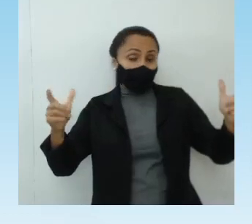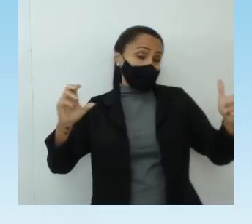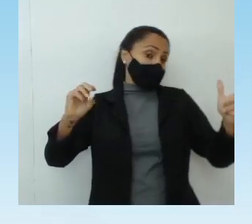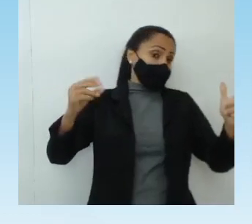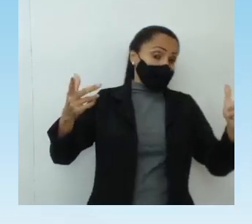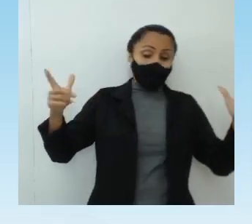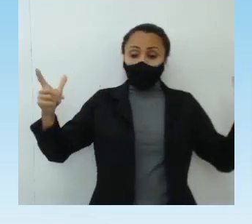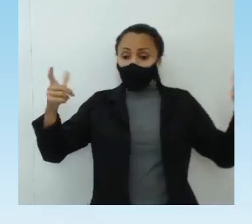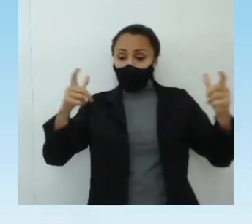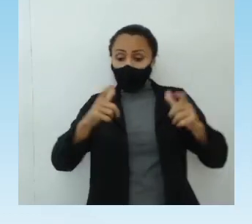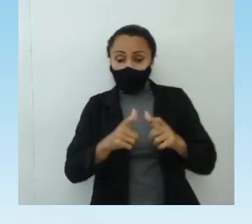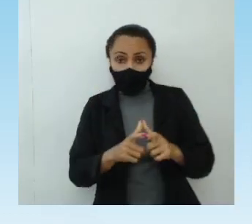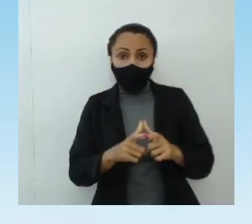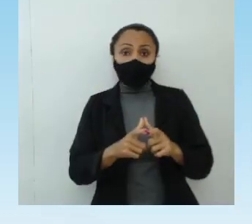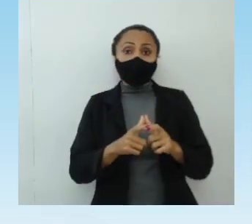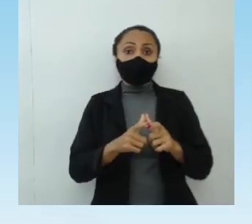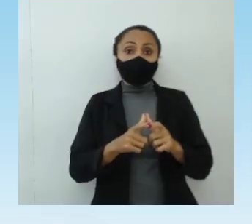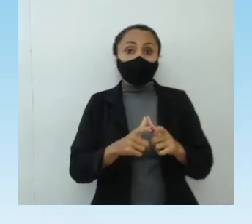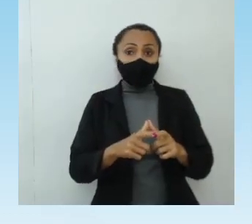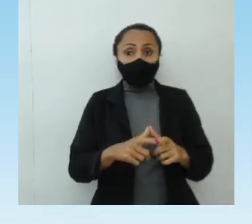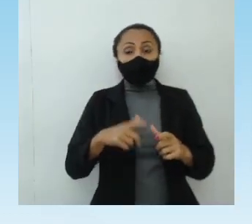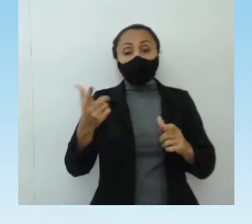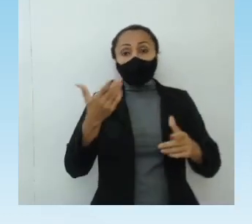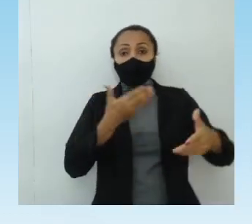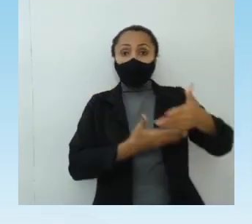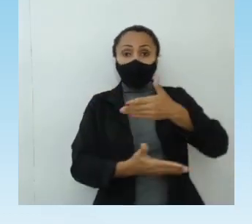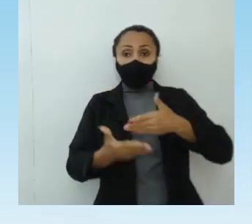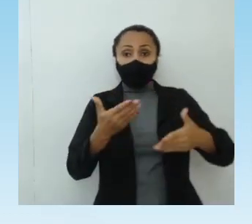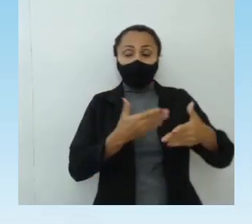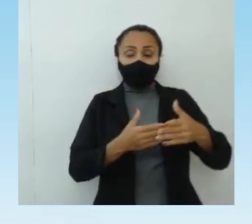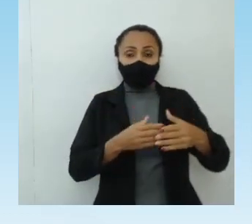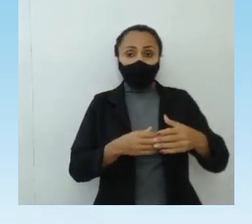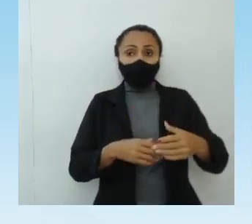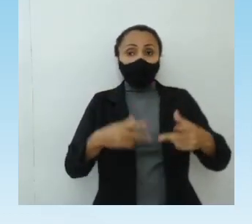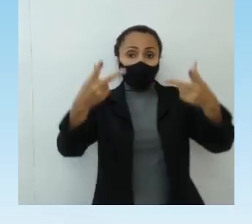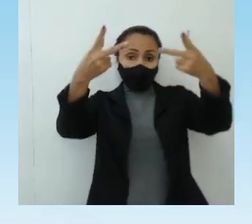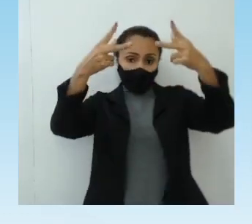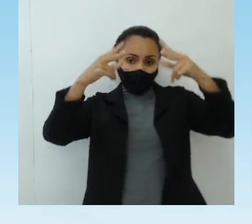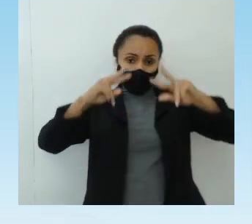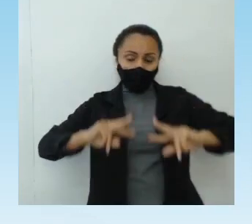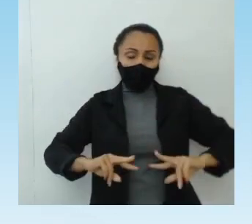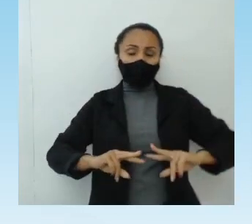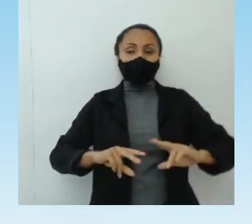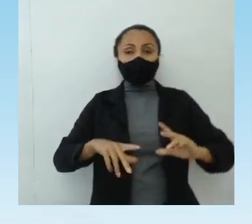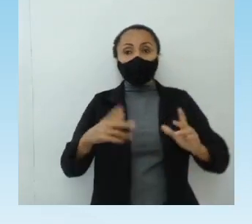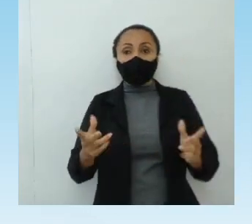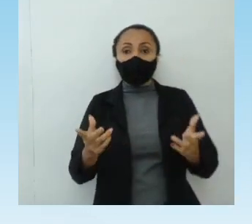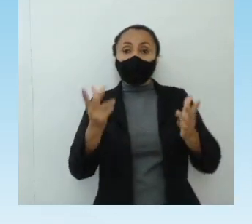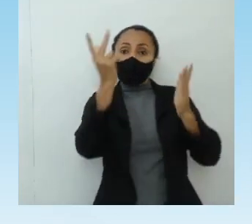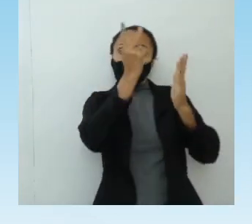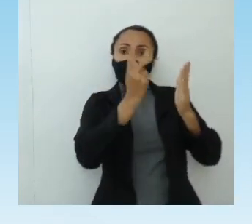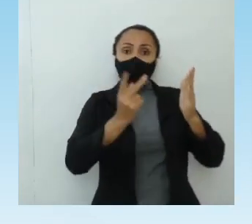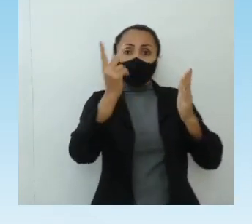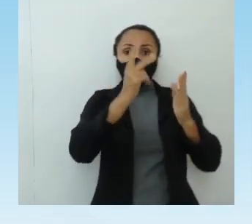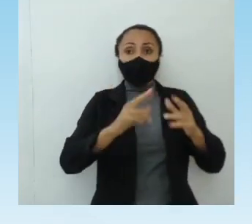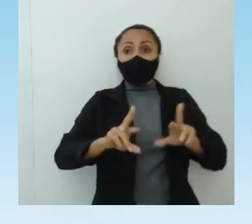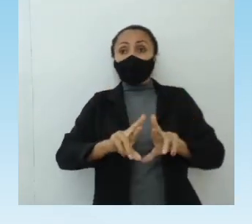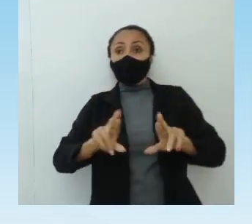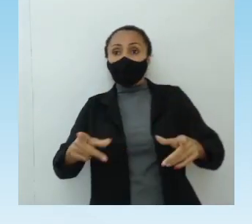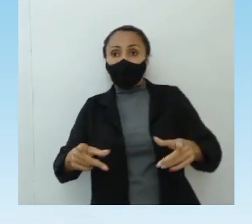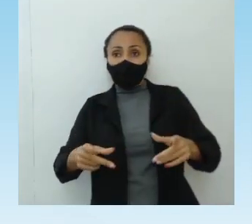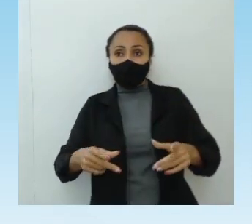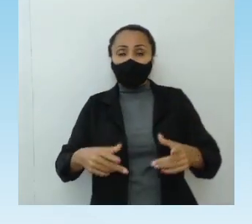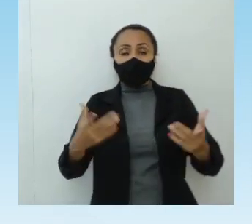reduzir, mas eu posso fazer a relação de transposição dessa figura em quadrantes diferentes do